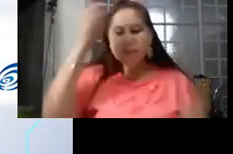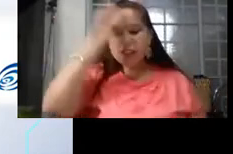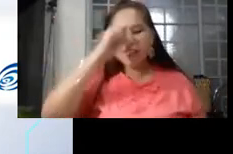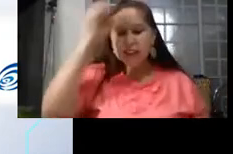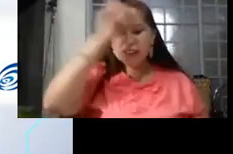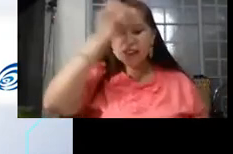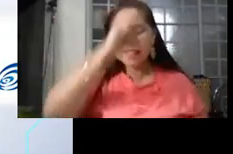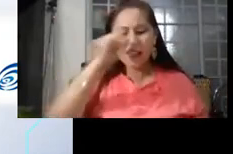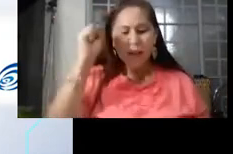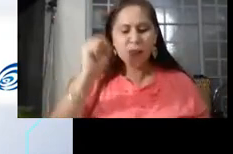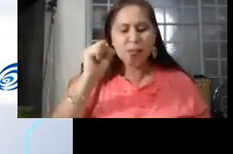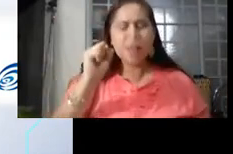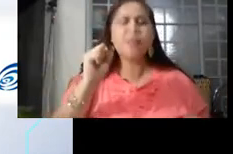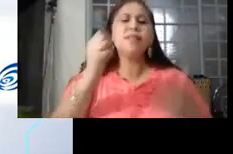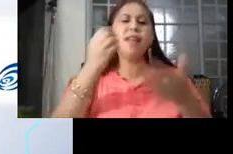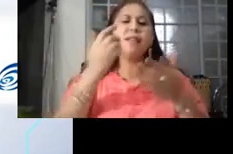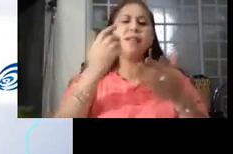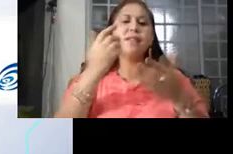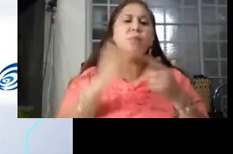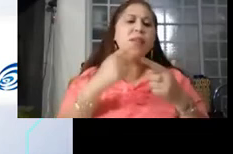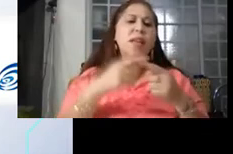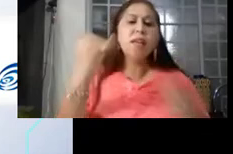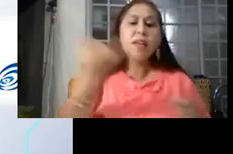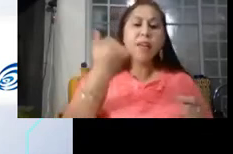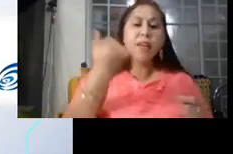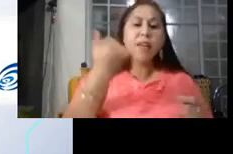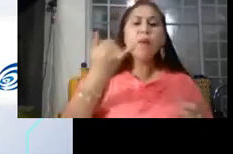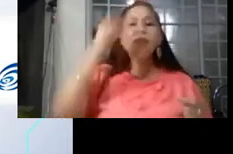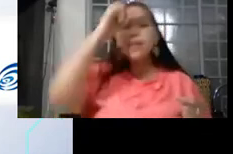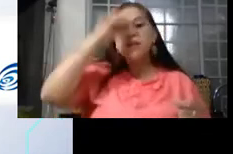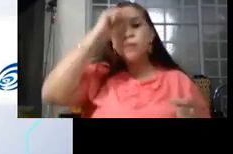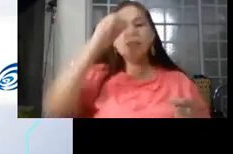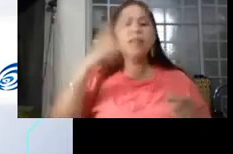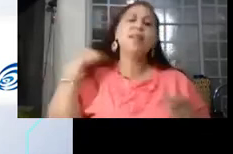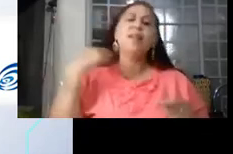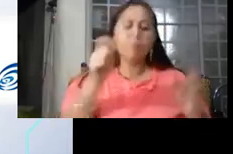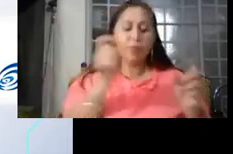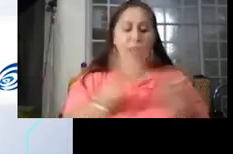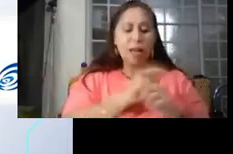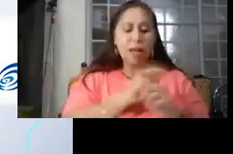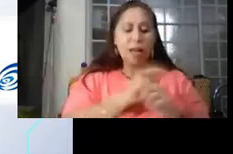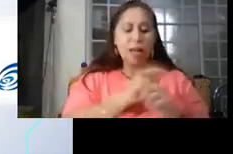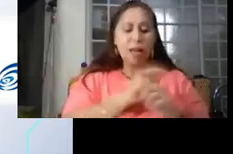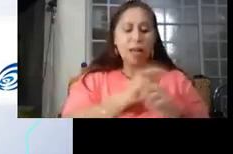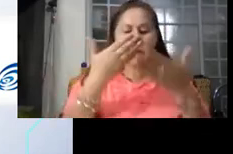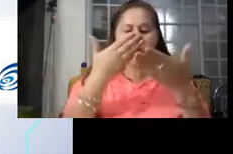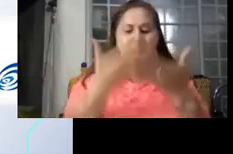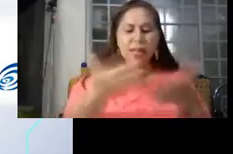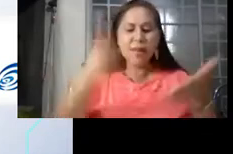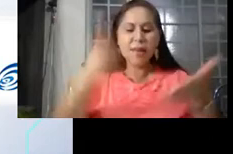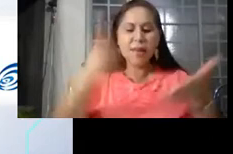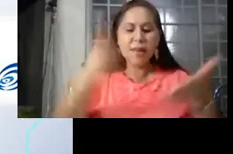vai entender o que é sintaxe? Por que é importante compreender a sintaxe para